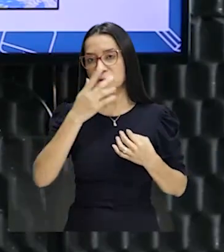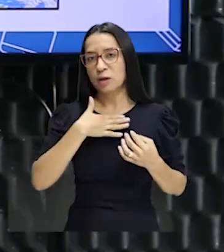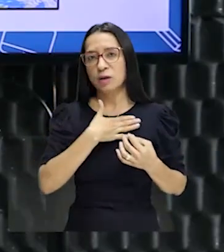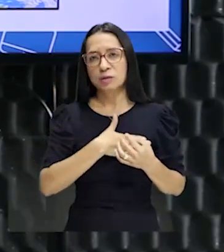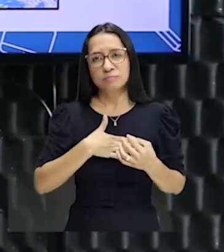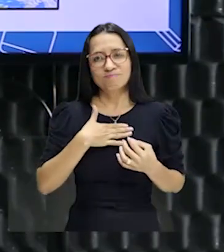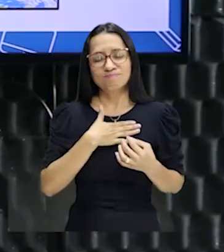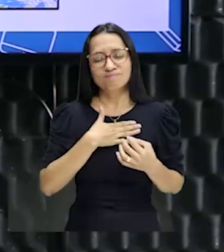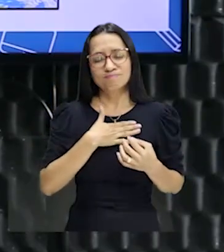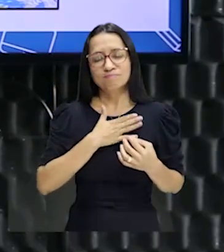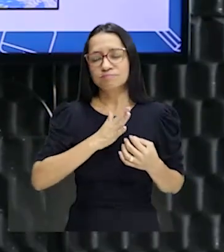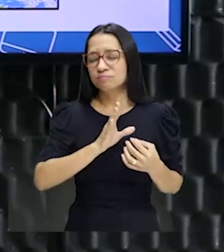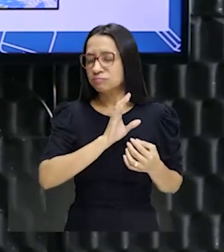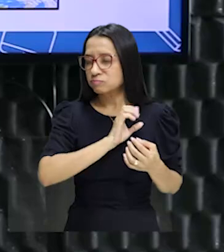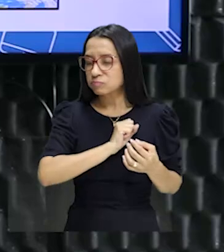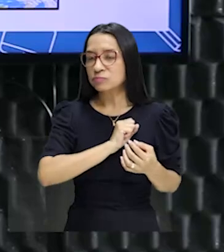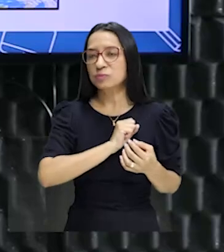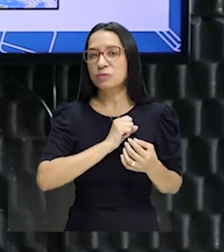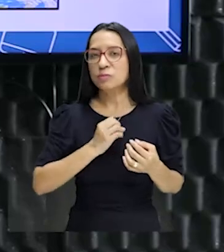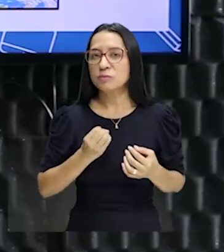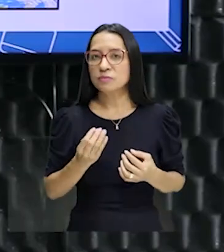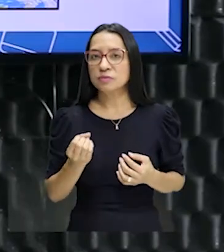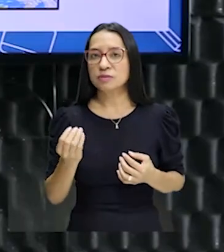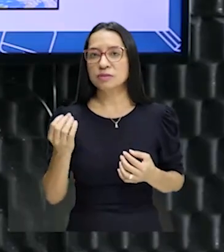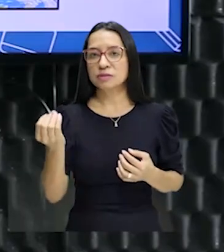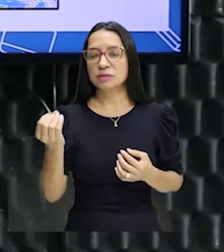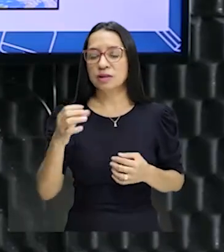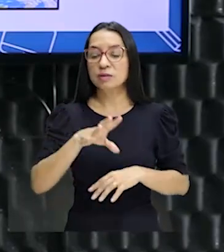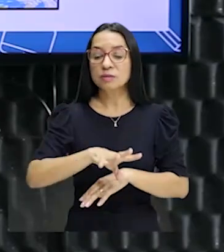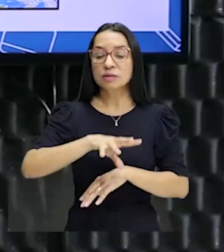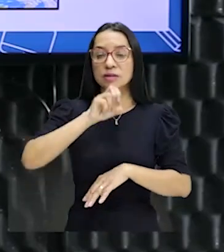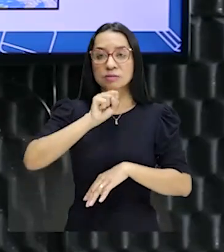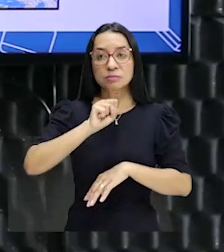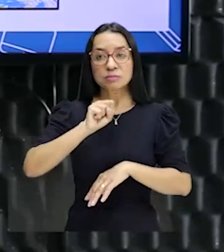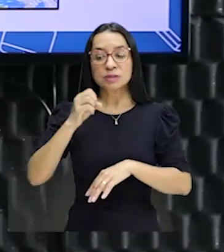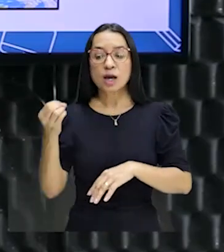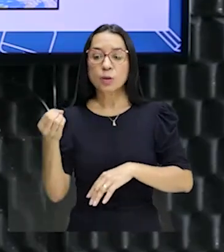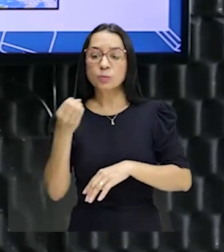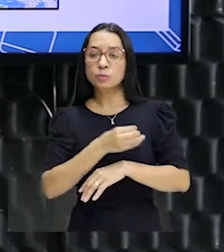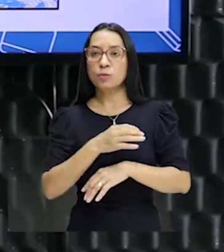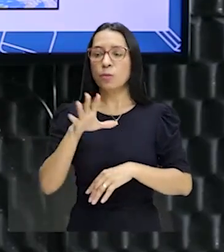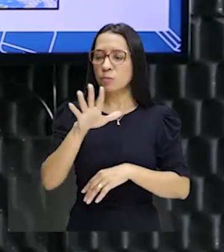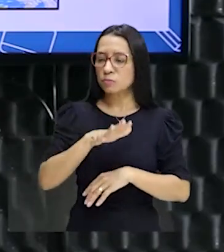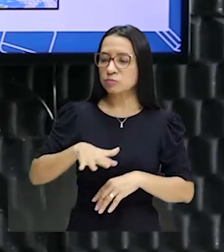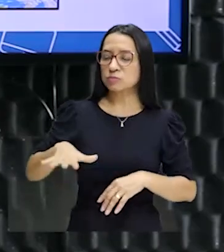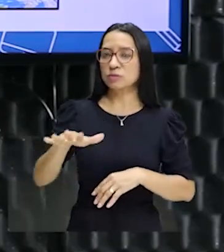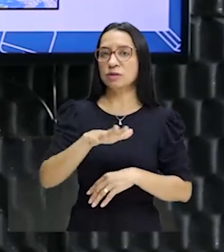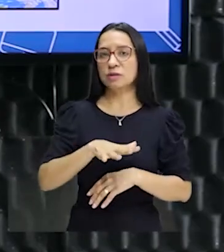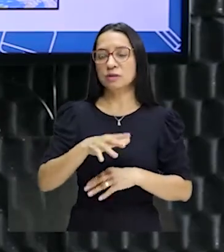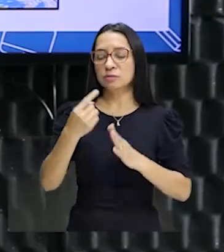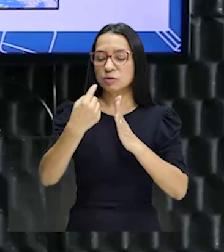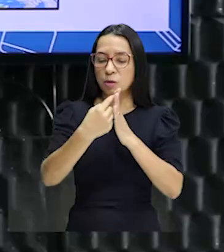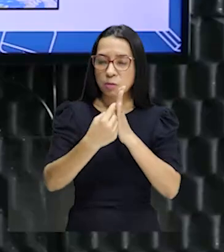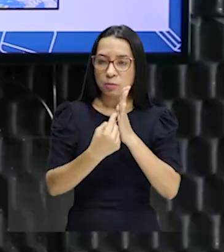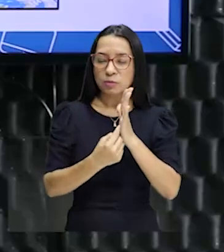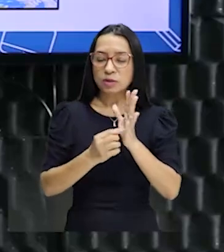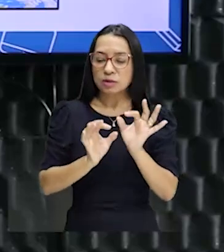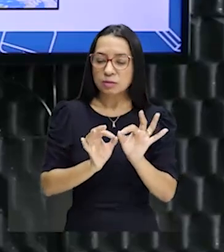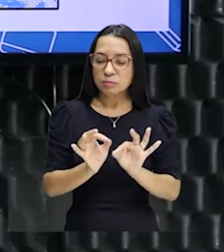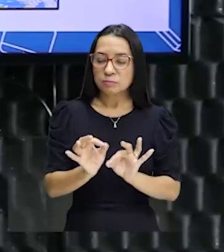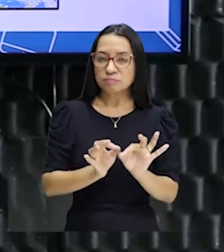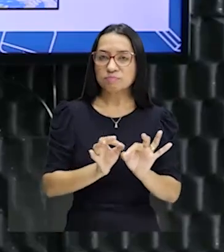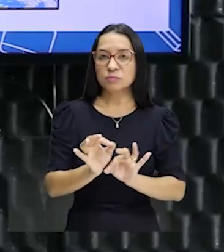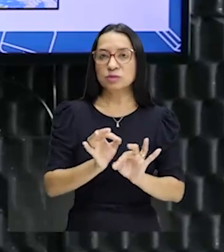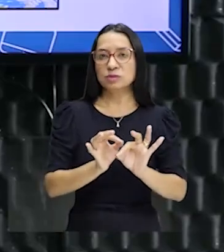gostam, adoram viajar, adoram respirar novos ares, se programam direitinho,